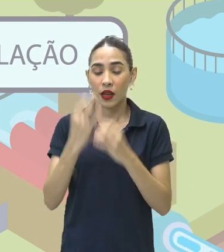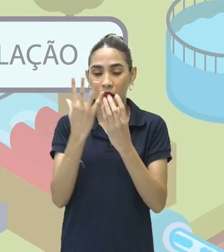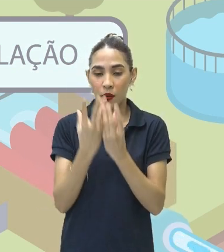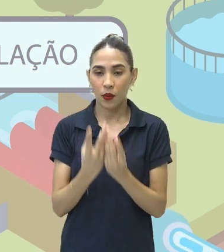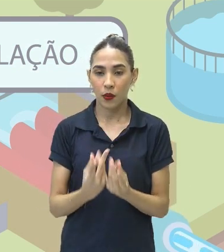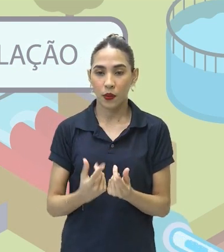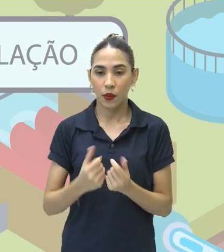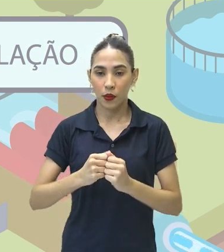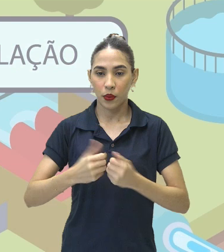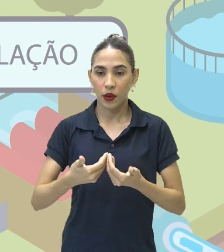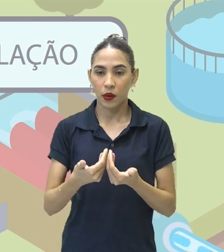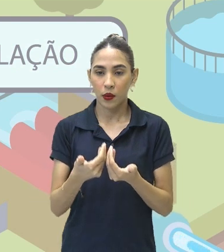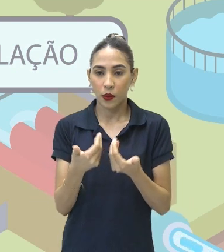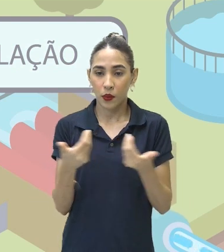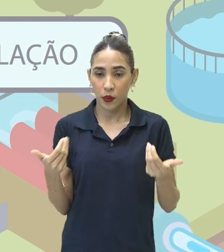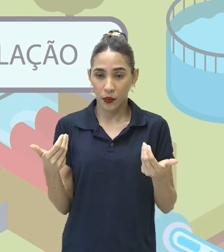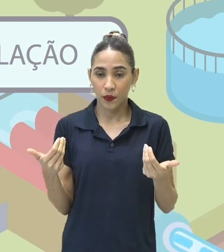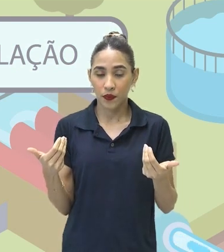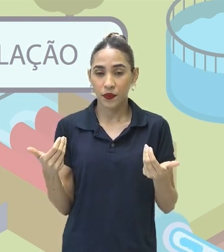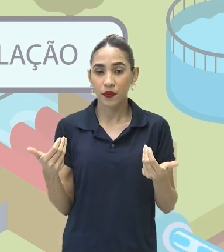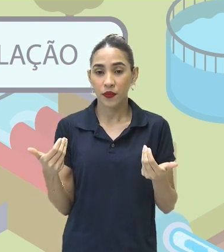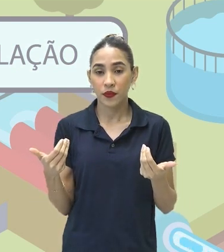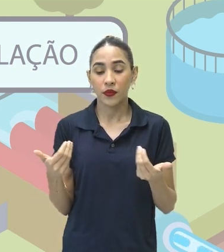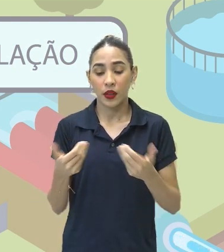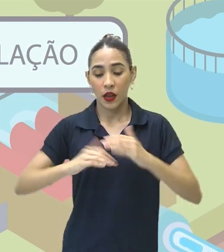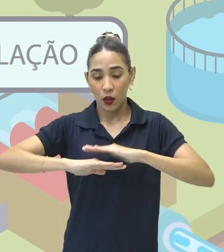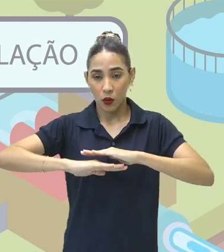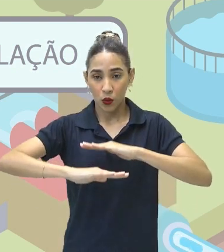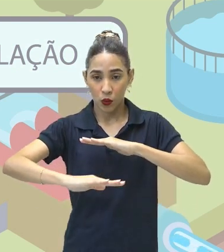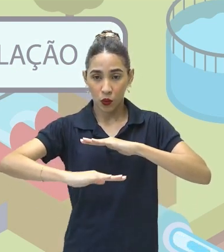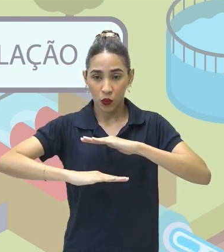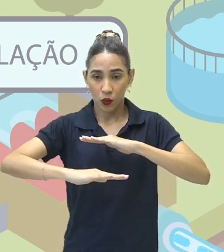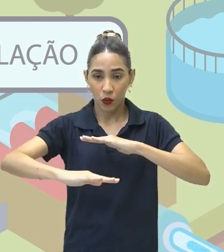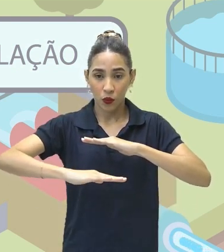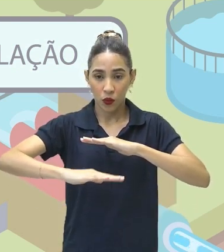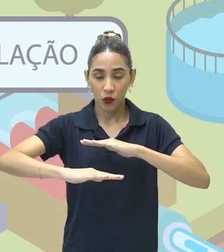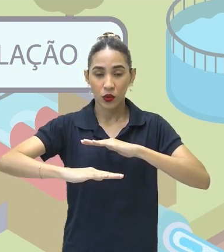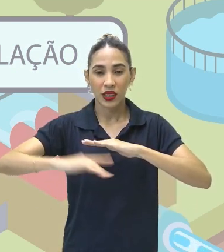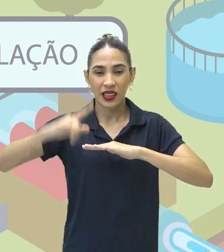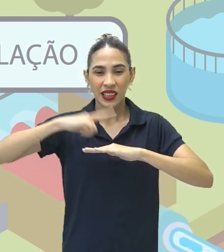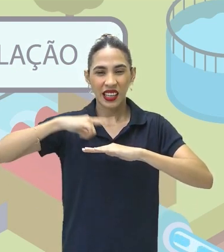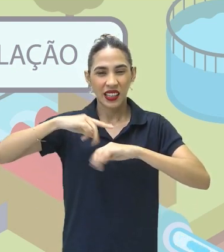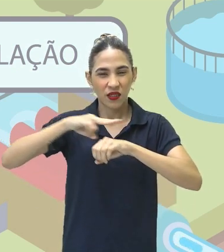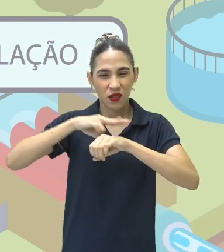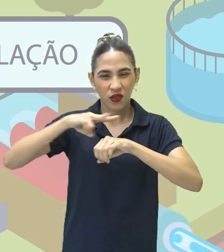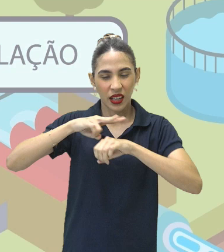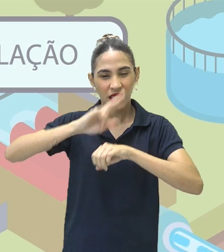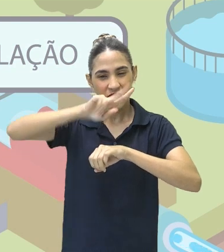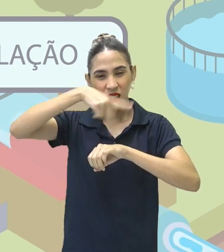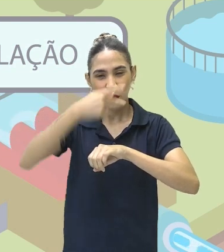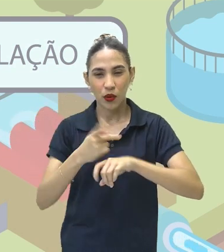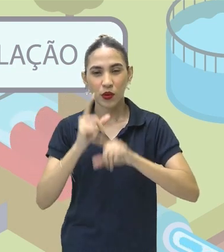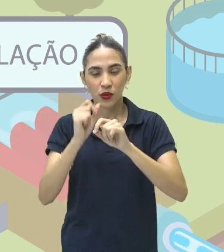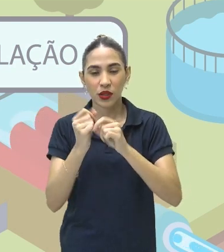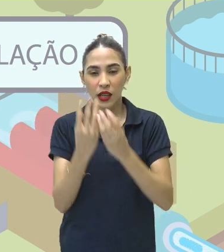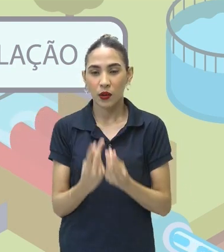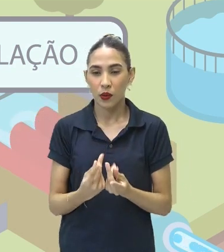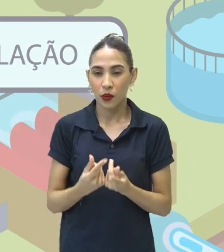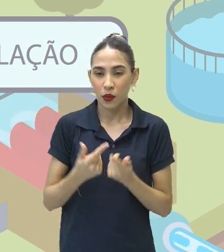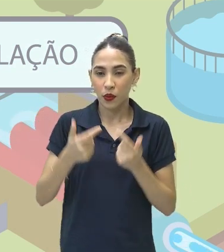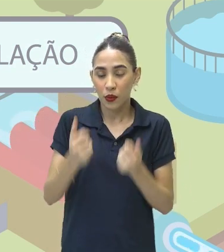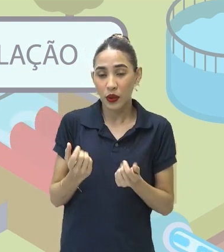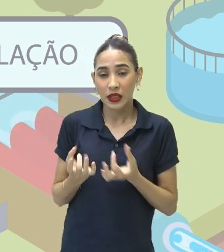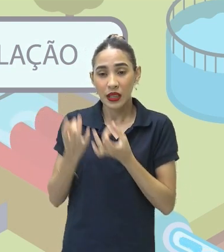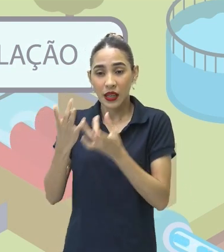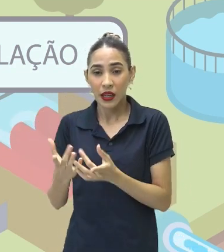são separados do restante do líquido. No fundo, eles formam um lodo que será posteriormente removido e